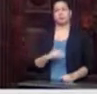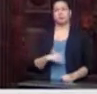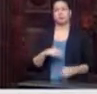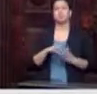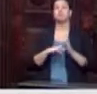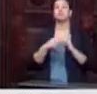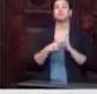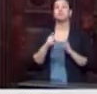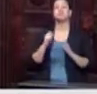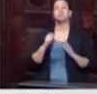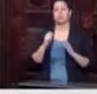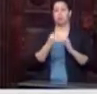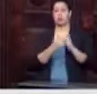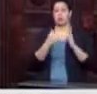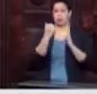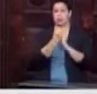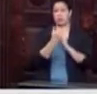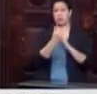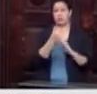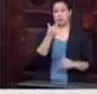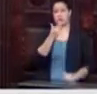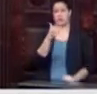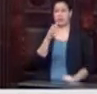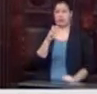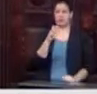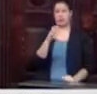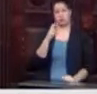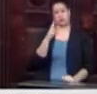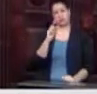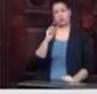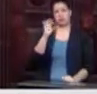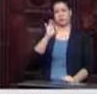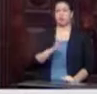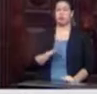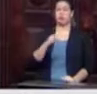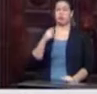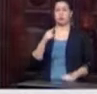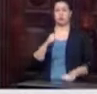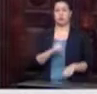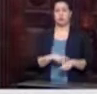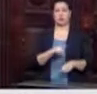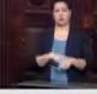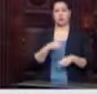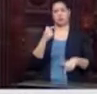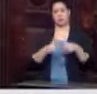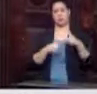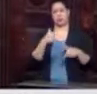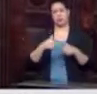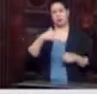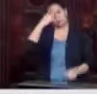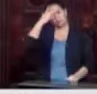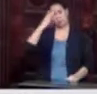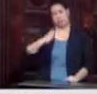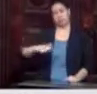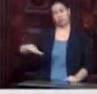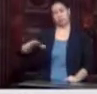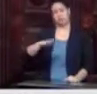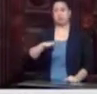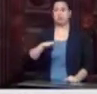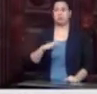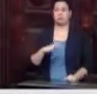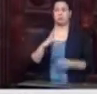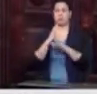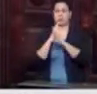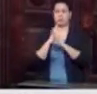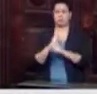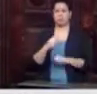significa um acréscimo de 25% a 30% no tempo trabalhado pelo trabalhador. Eu fiz o cálculo.